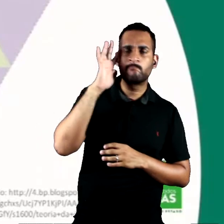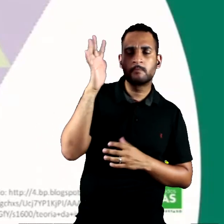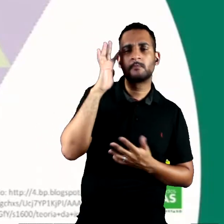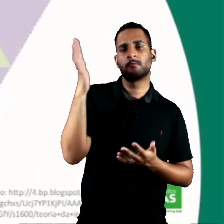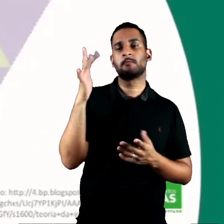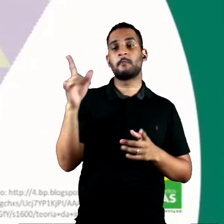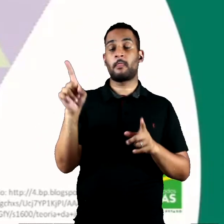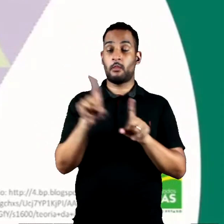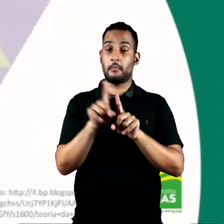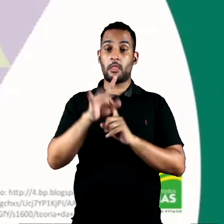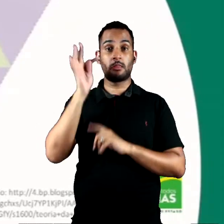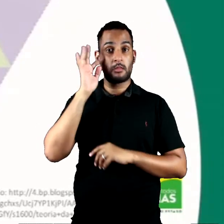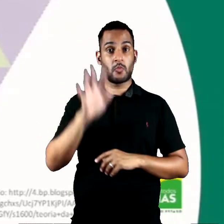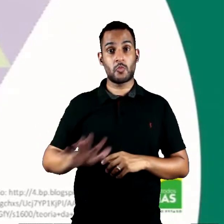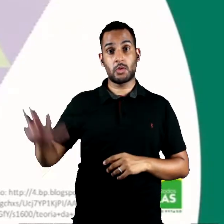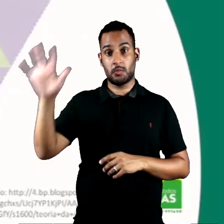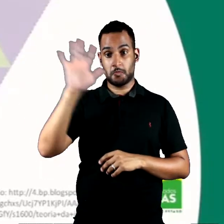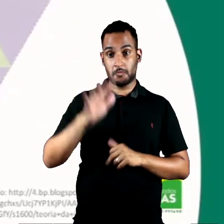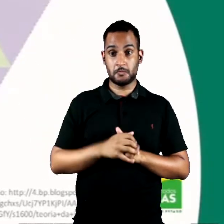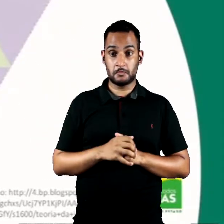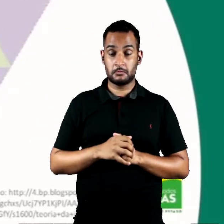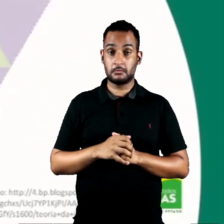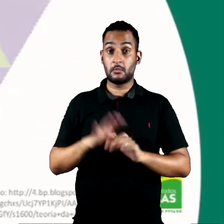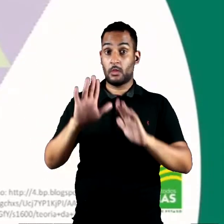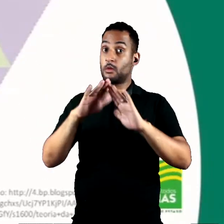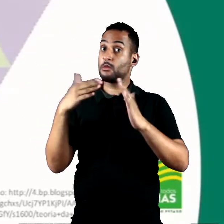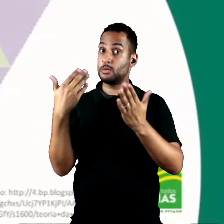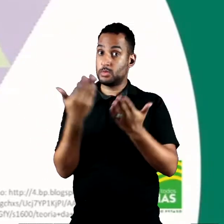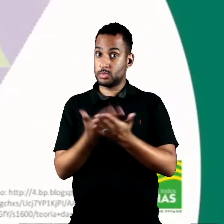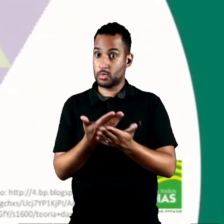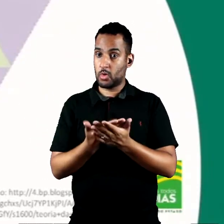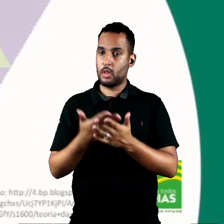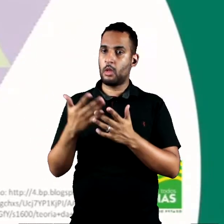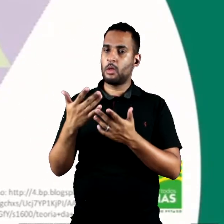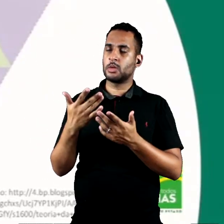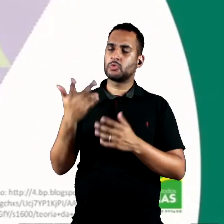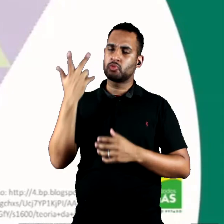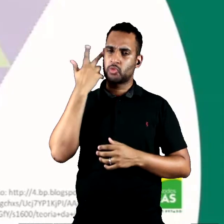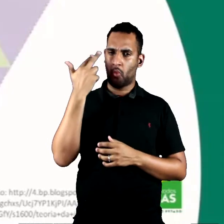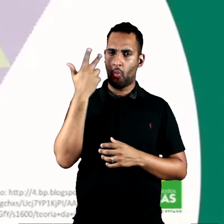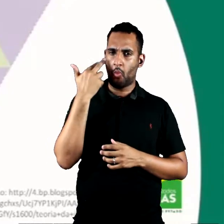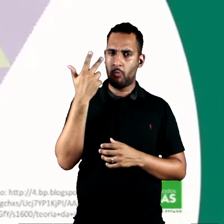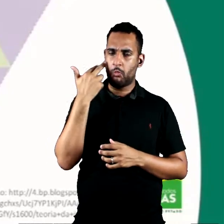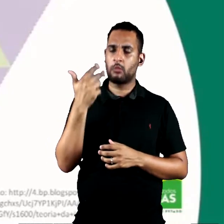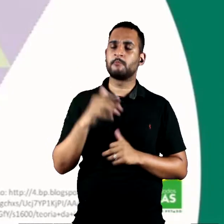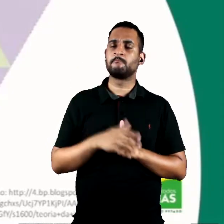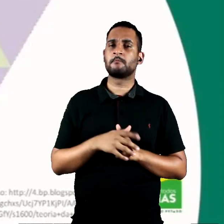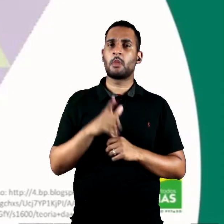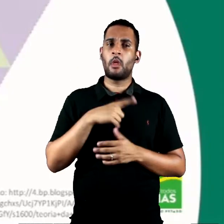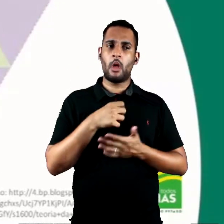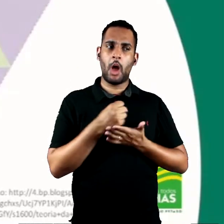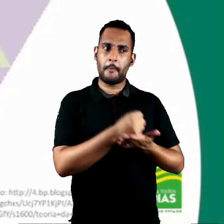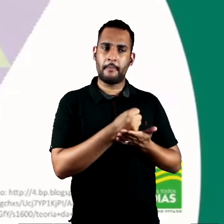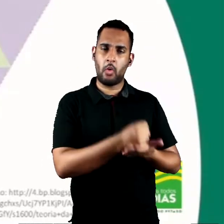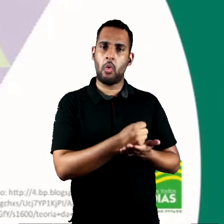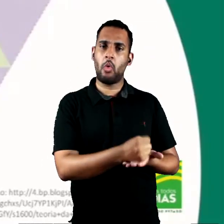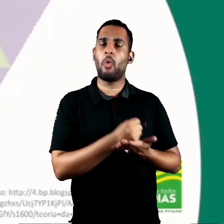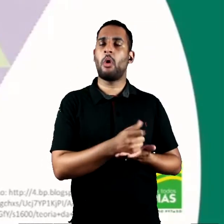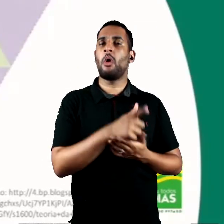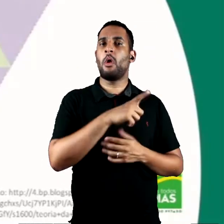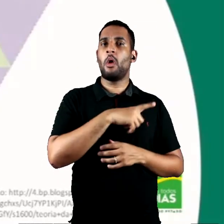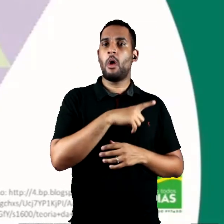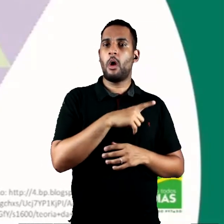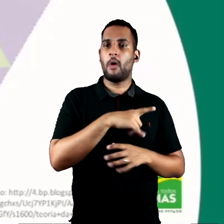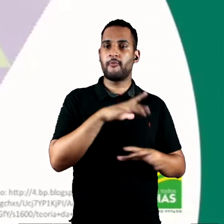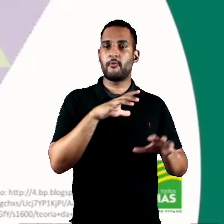pensamentos e teorias. A escola, tradicionalmente, reforça as habilidades analíticas